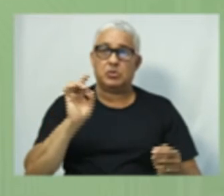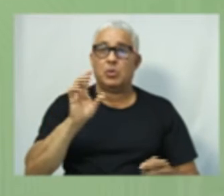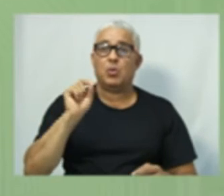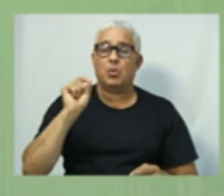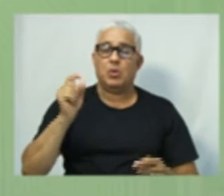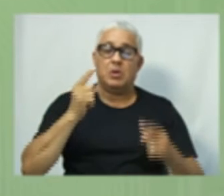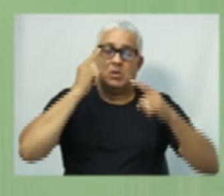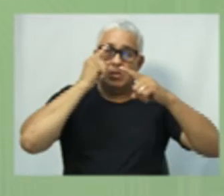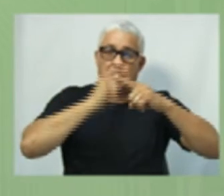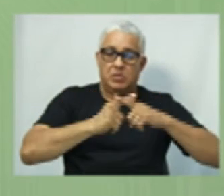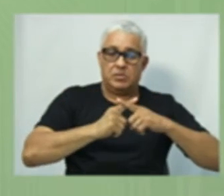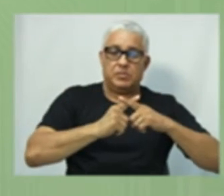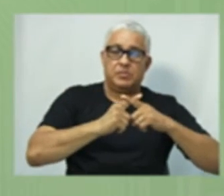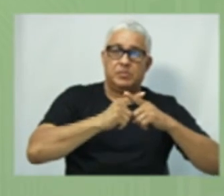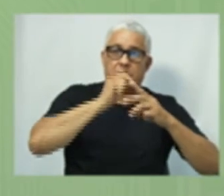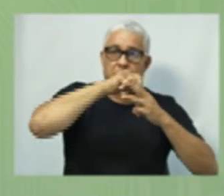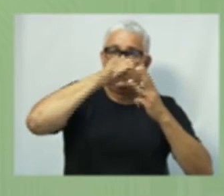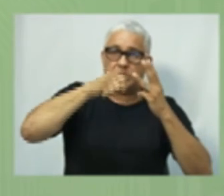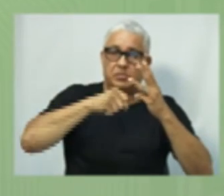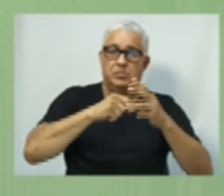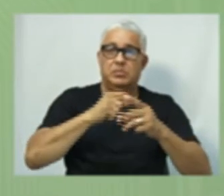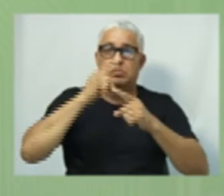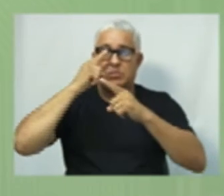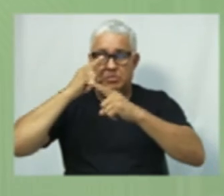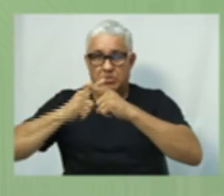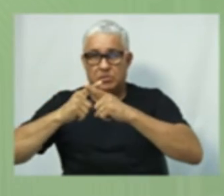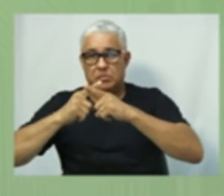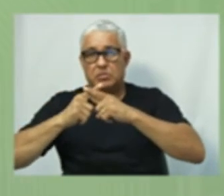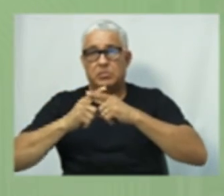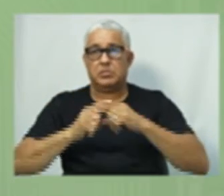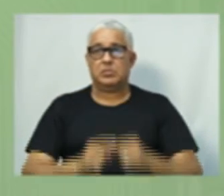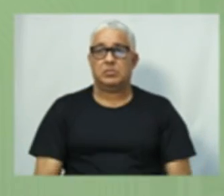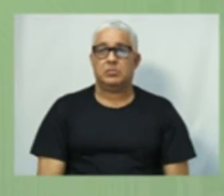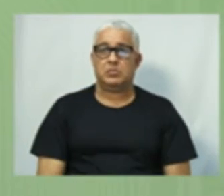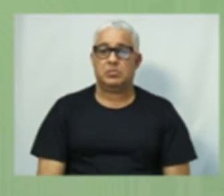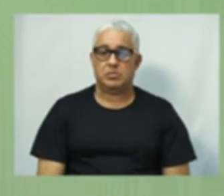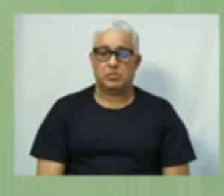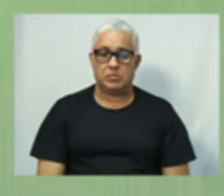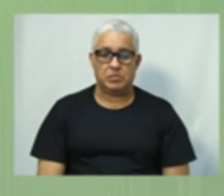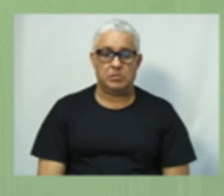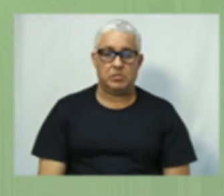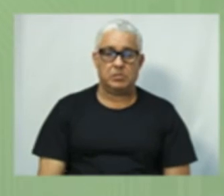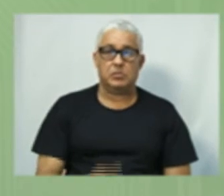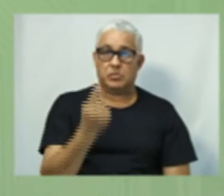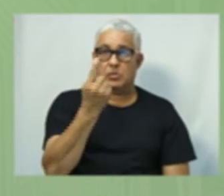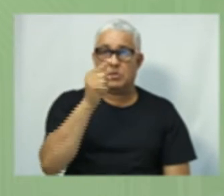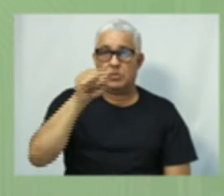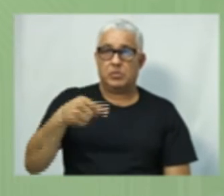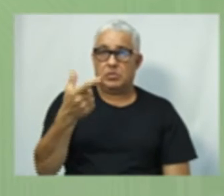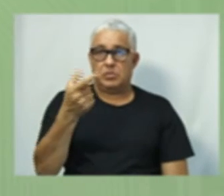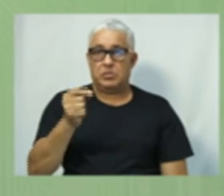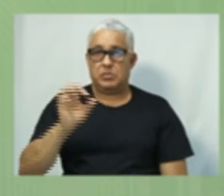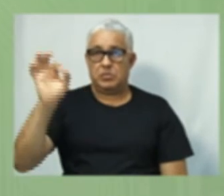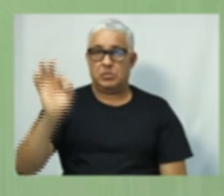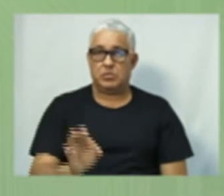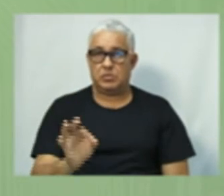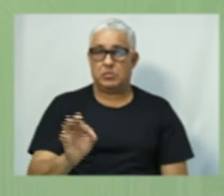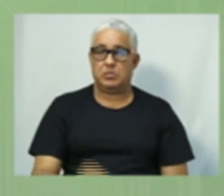multiplicar o valor do trimestre vezes esse carinha aqui, ó, no caso do imposto de